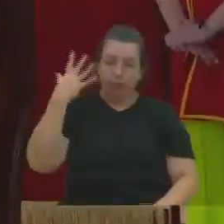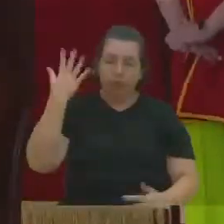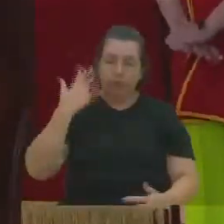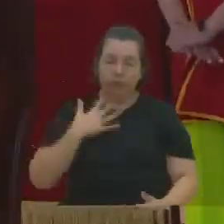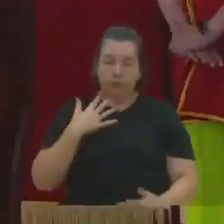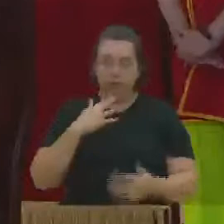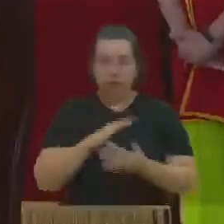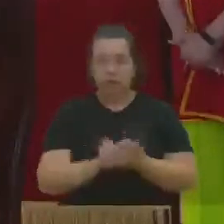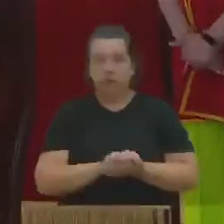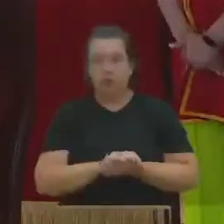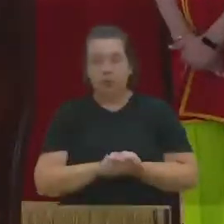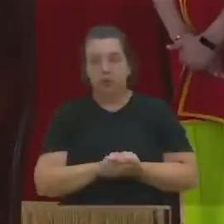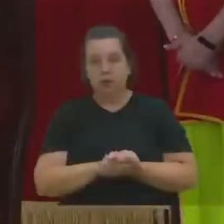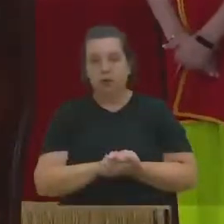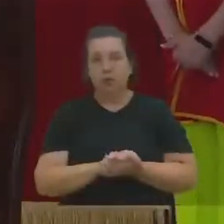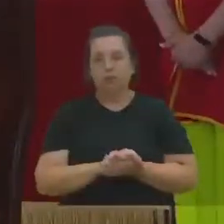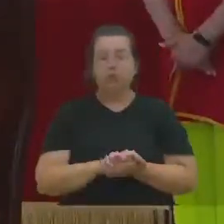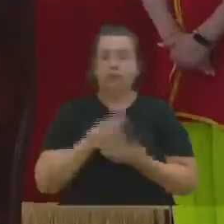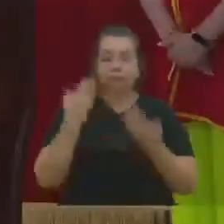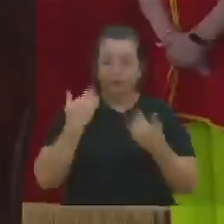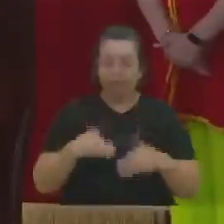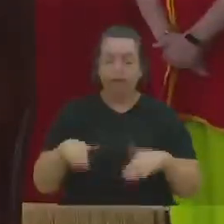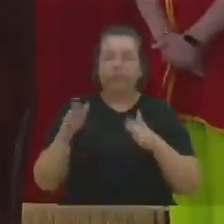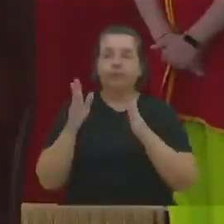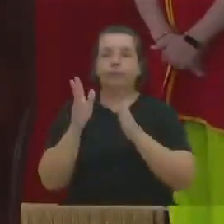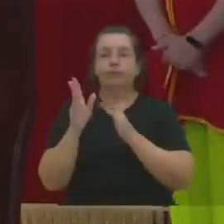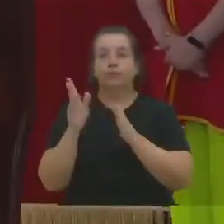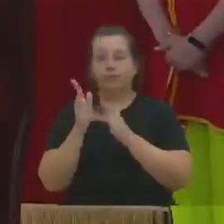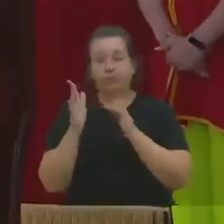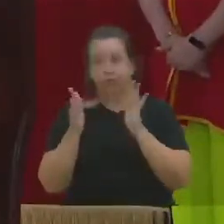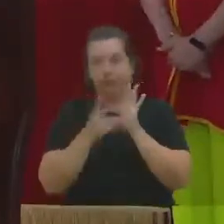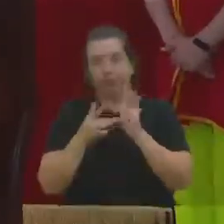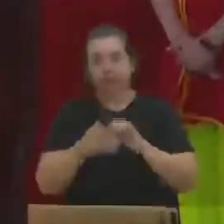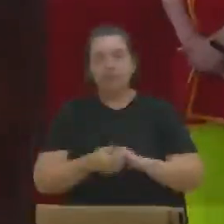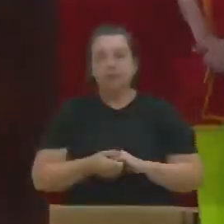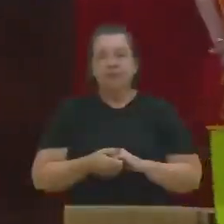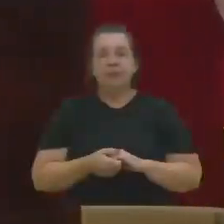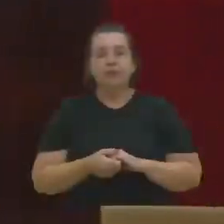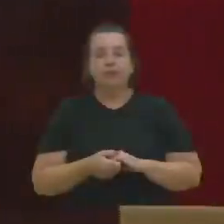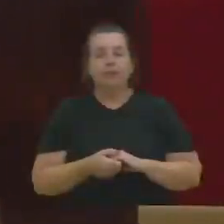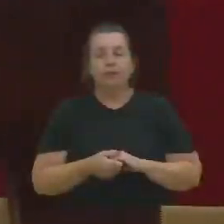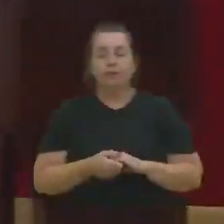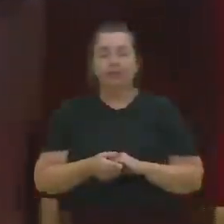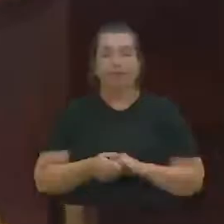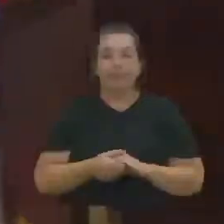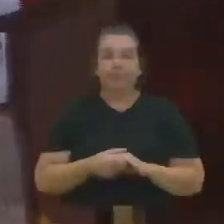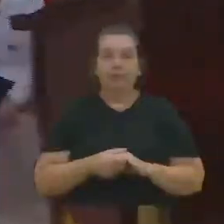luz. Eu sou de Jesus. De pé, igreja, cantemos.